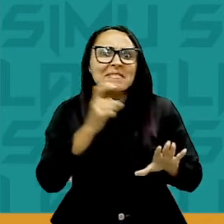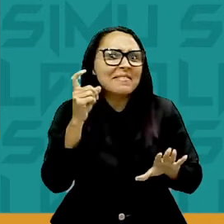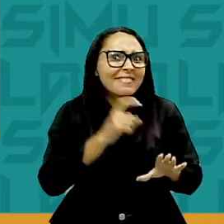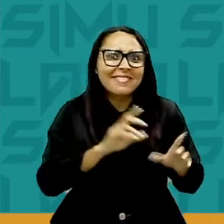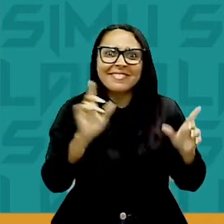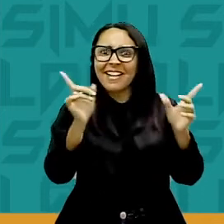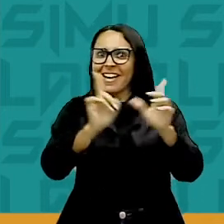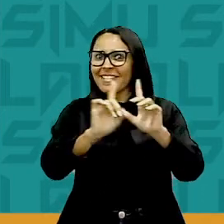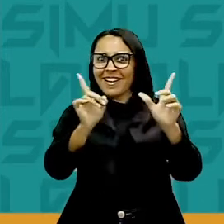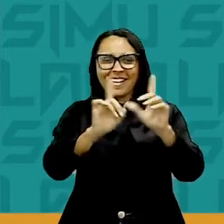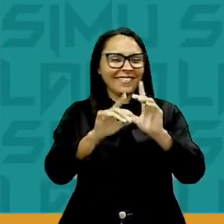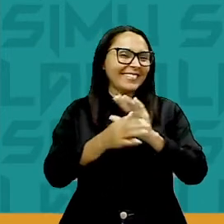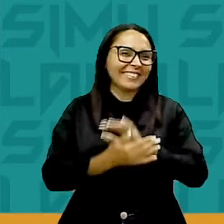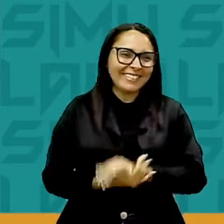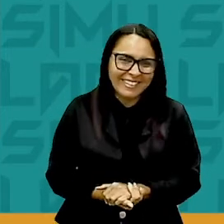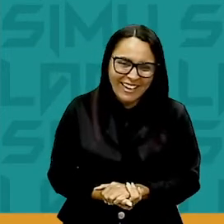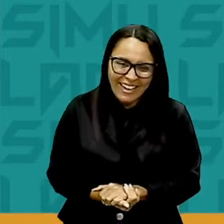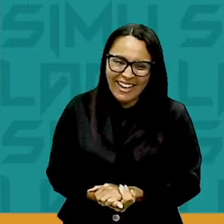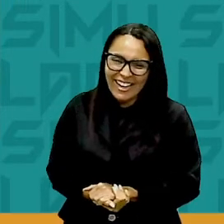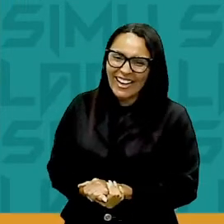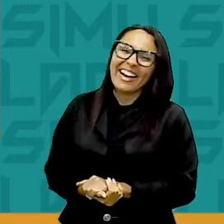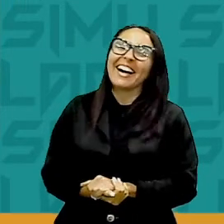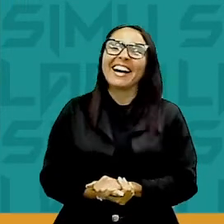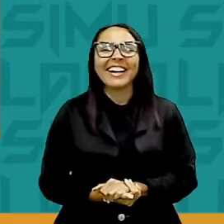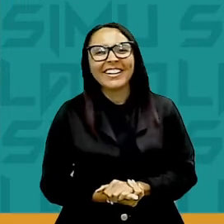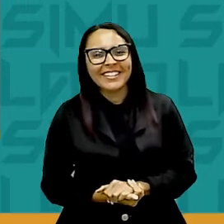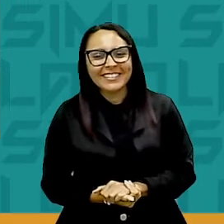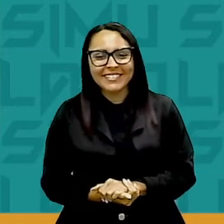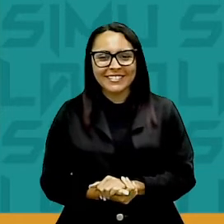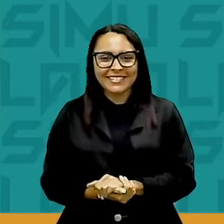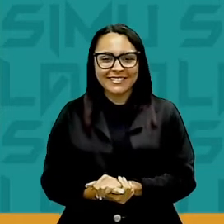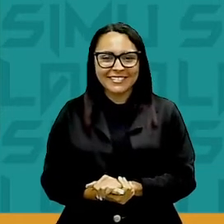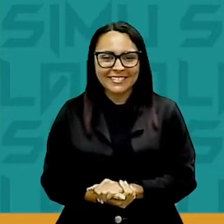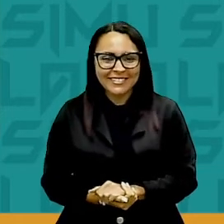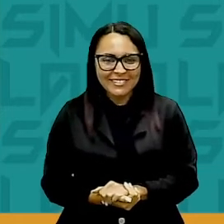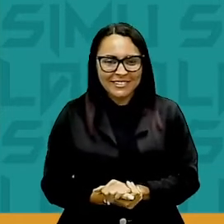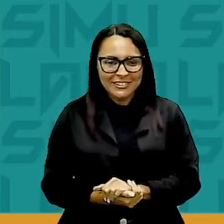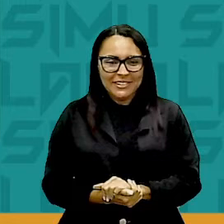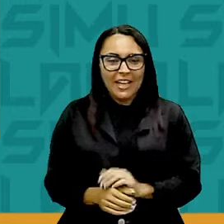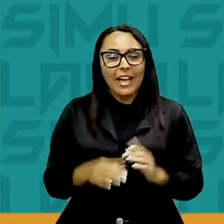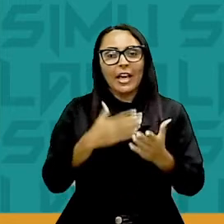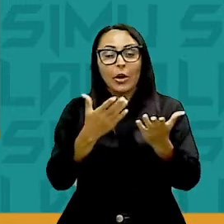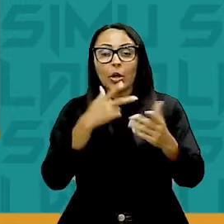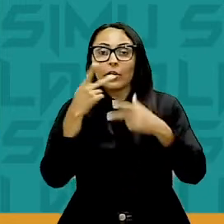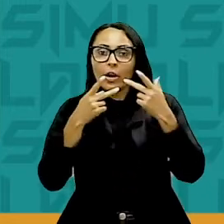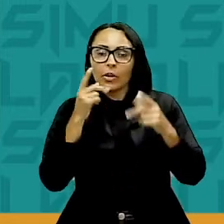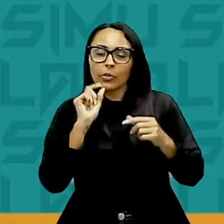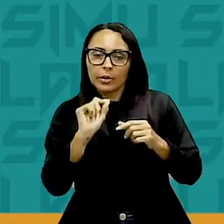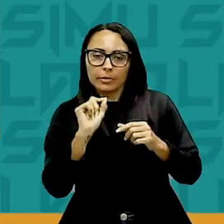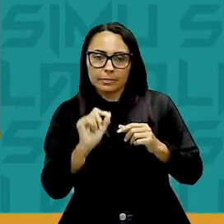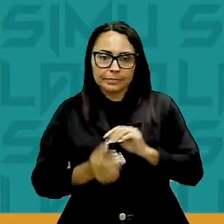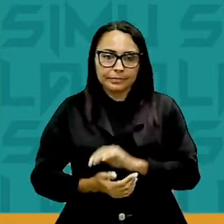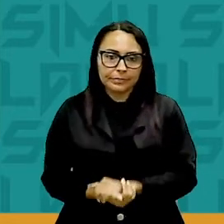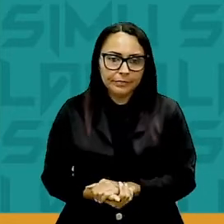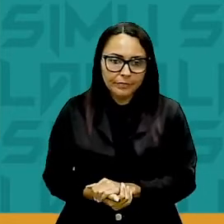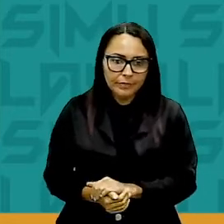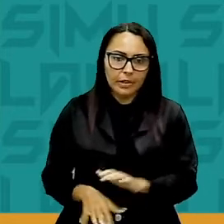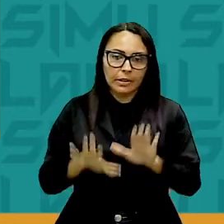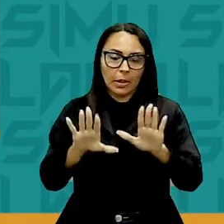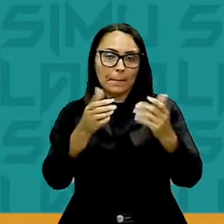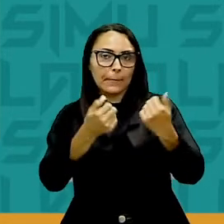quem acertar, né? Né, Roberta? Muito bem. O que ele fala aqui? Uma coisa que você